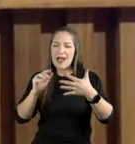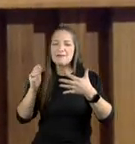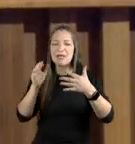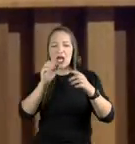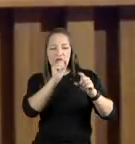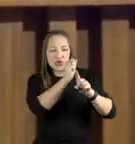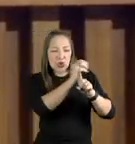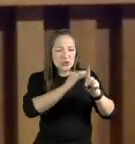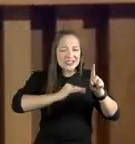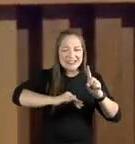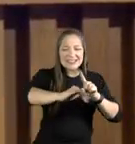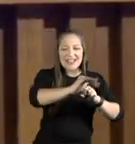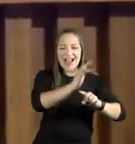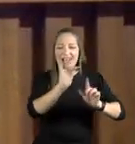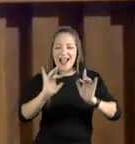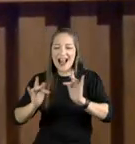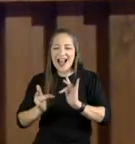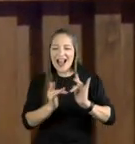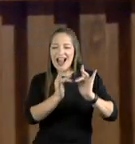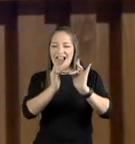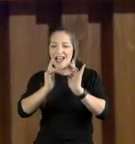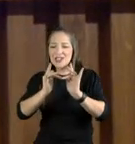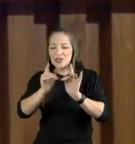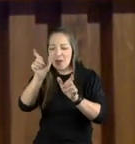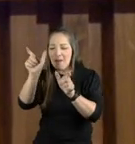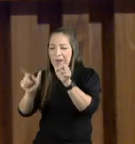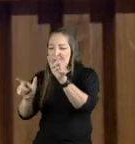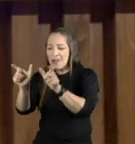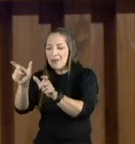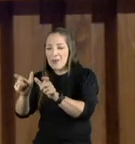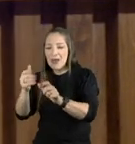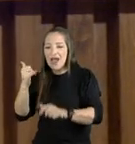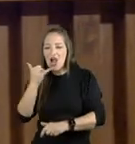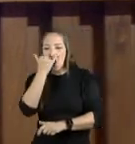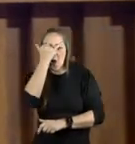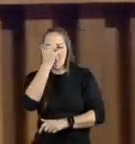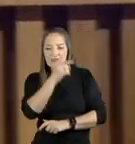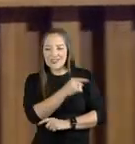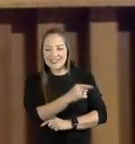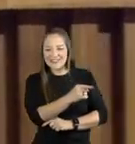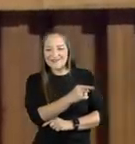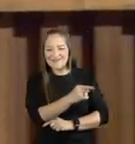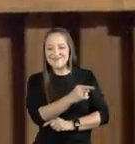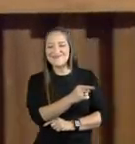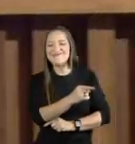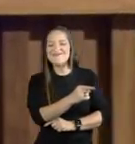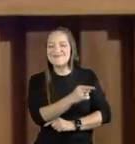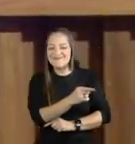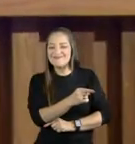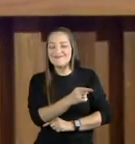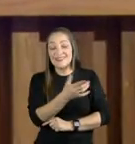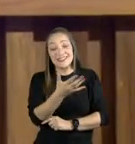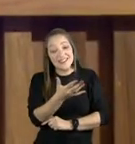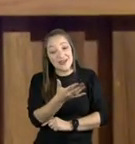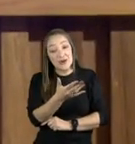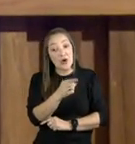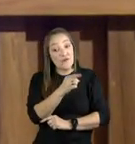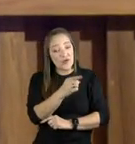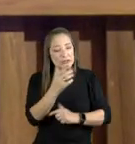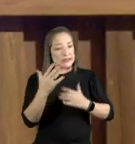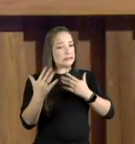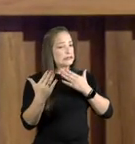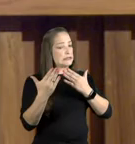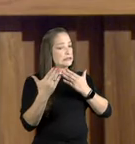das relações pessoais para te dar um golpe, né? Então é isso que a gente tem que fazer. Desconfiar de